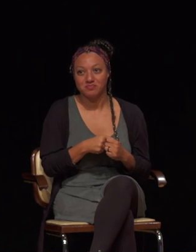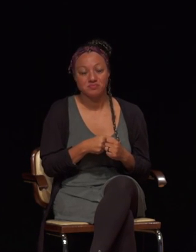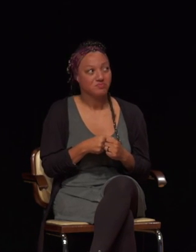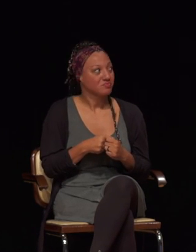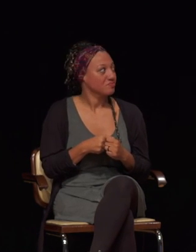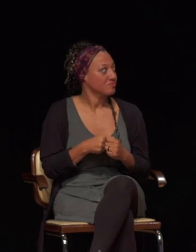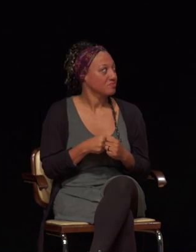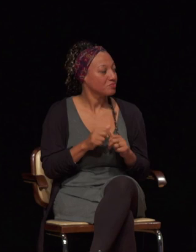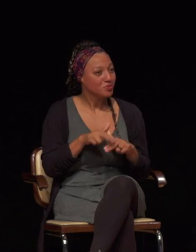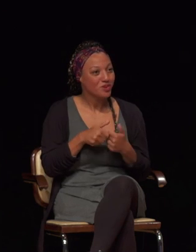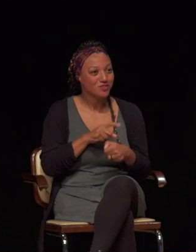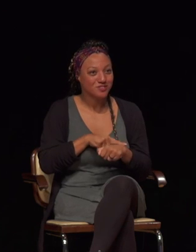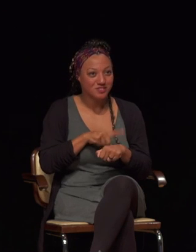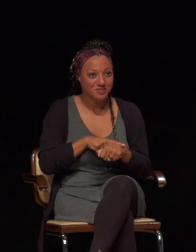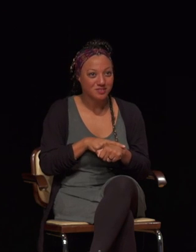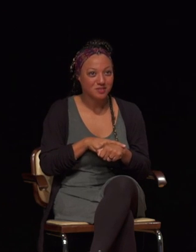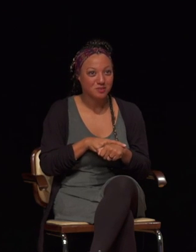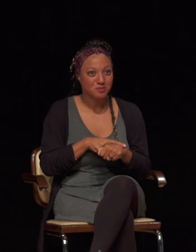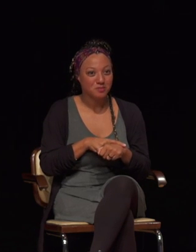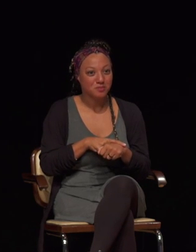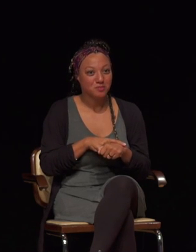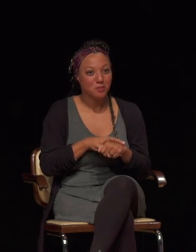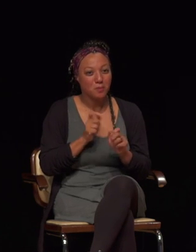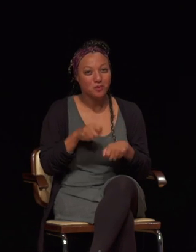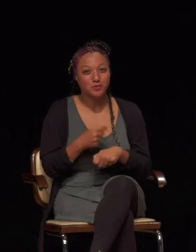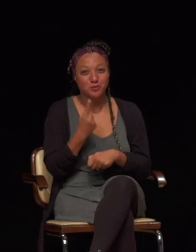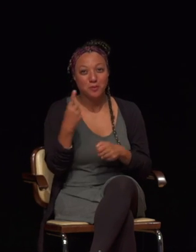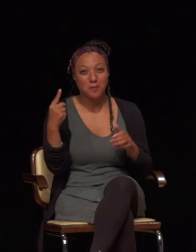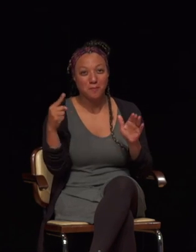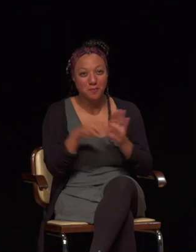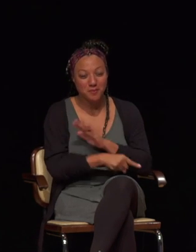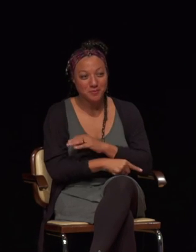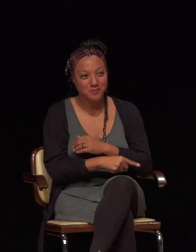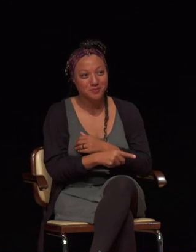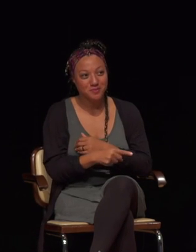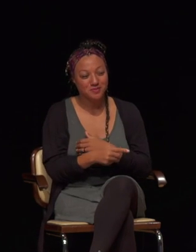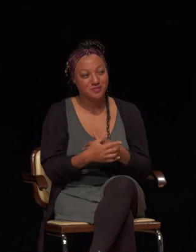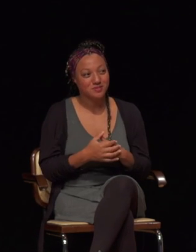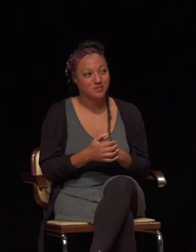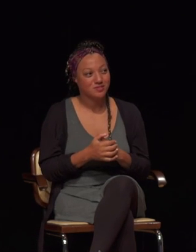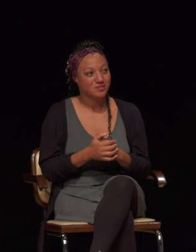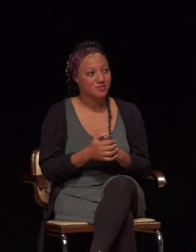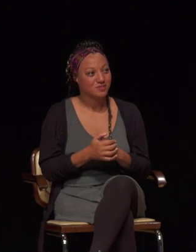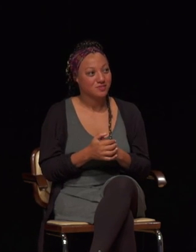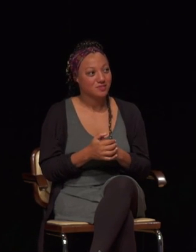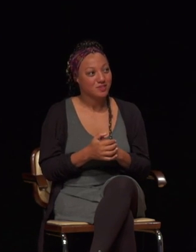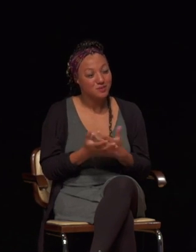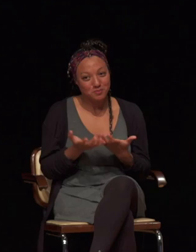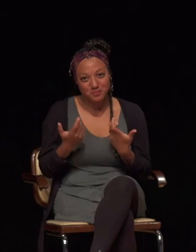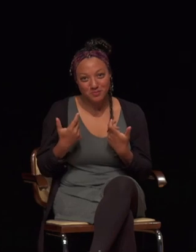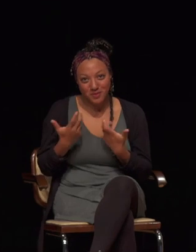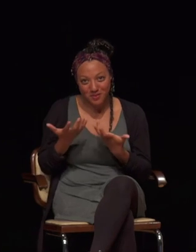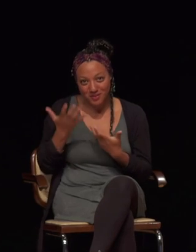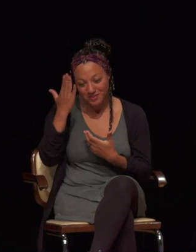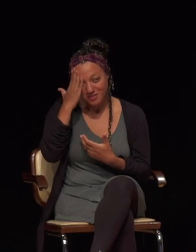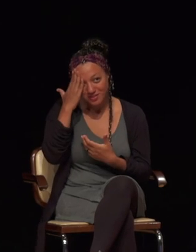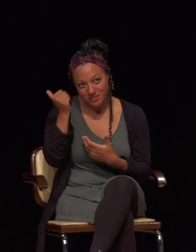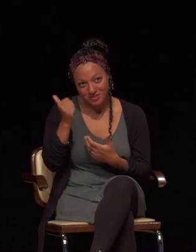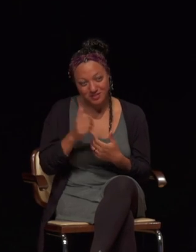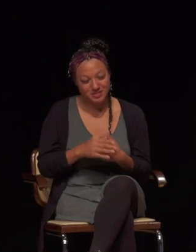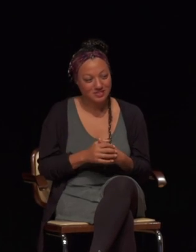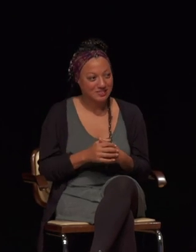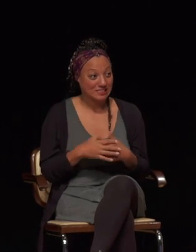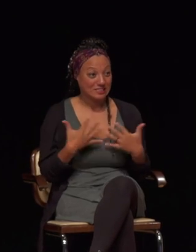por por conta do nosso tempo Então na verdade eu vou te fazer uma pergunta que eu não quero quero saber né